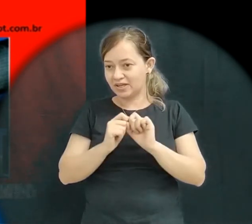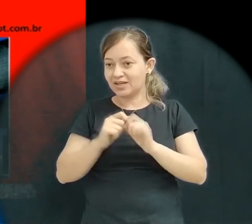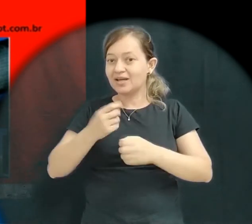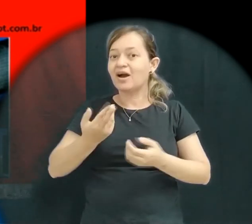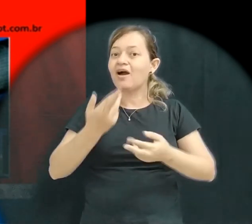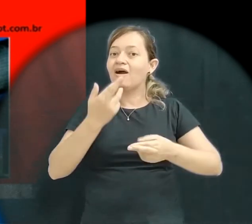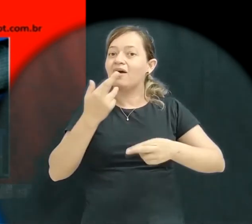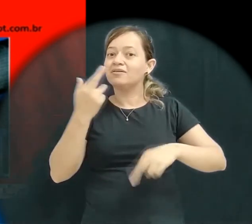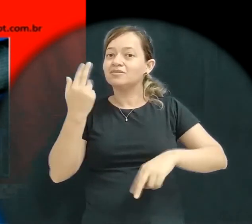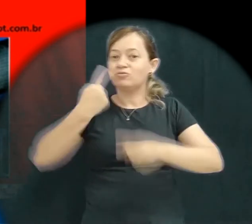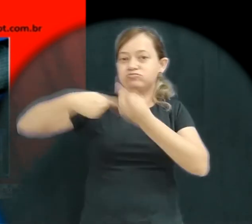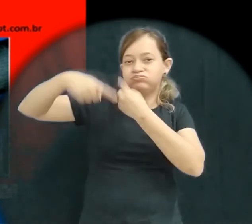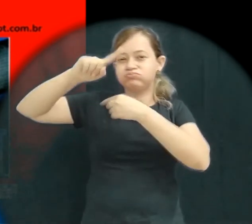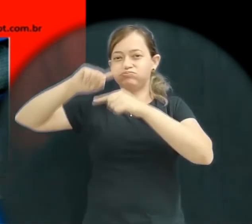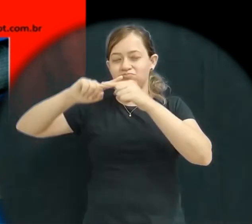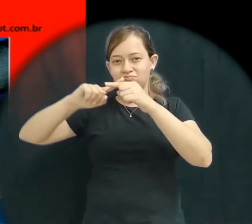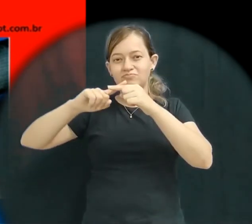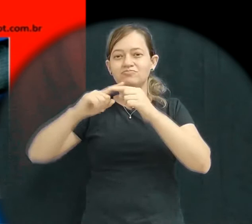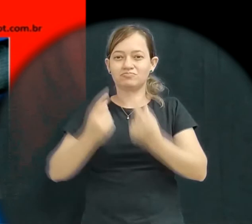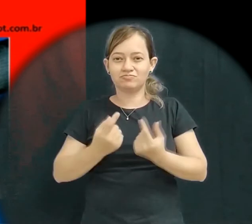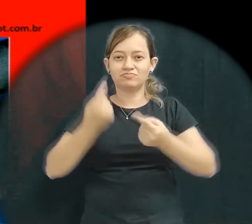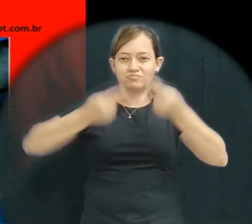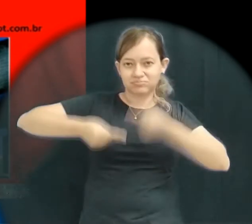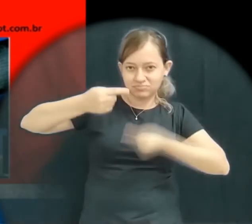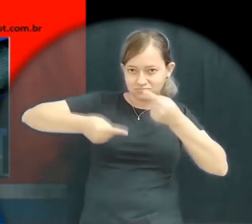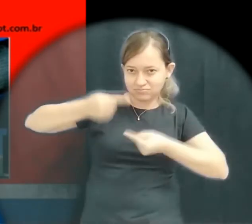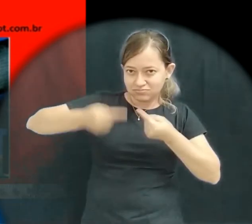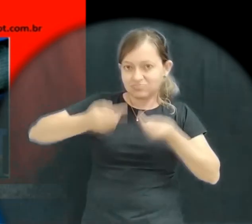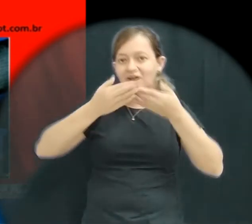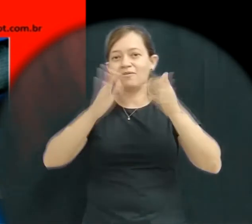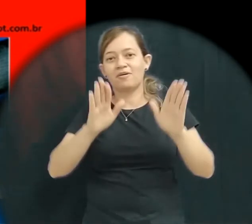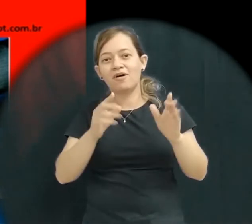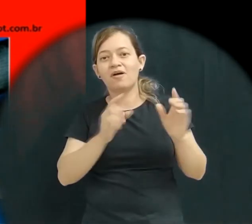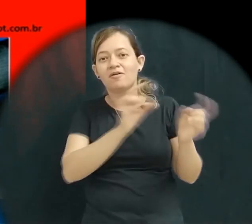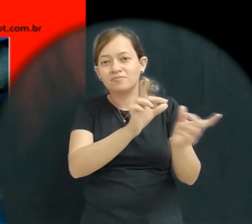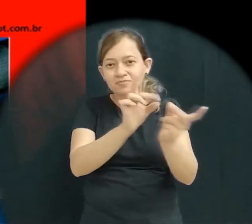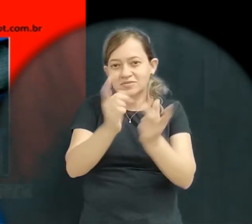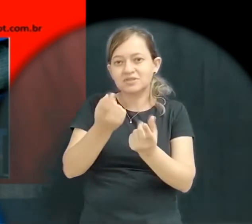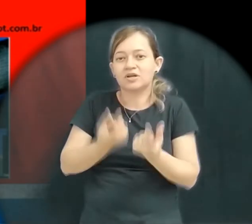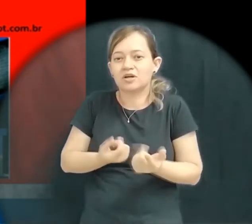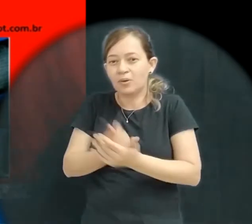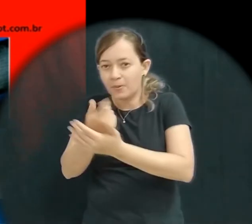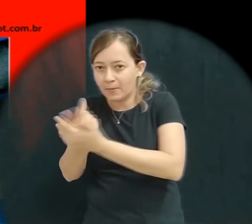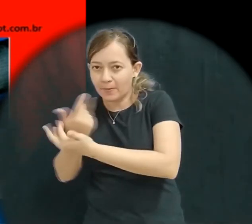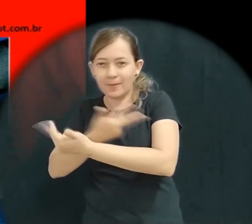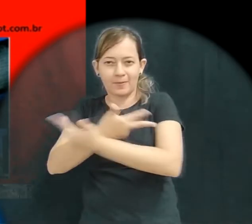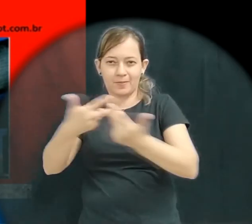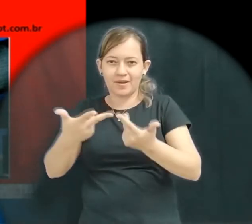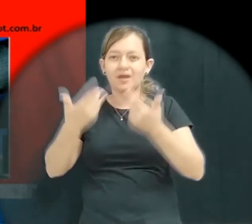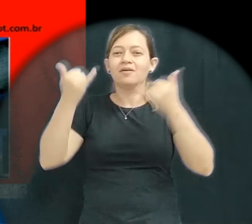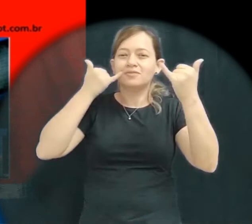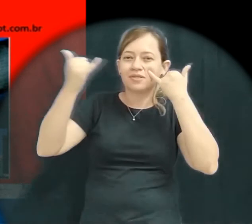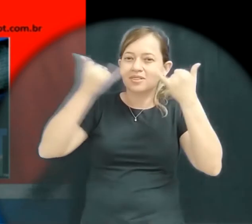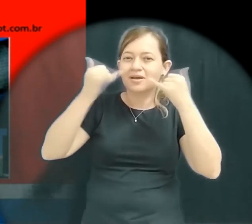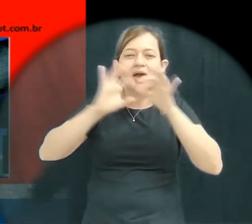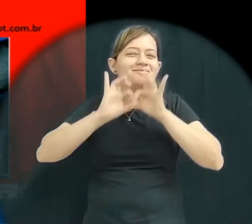significa reformas políticas para abrir o mercado, ter liberdade de partidária, liberdade política, liberdade de